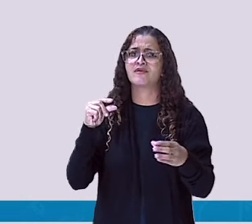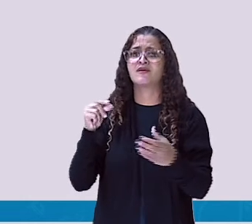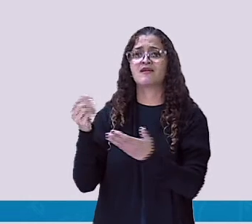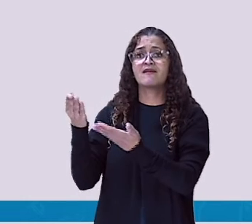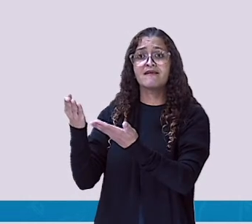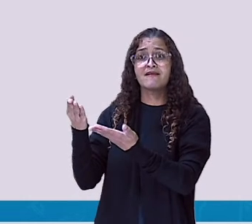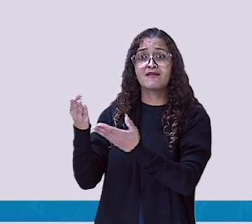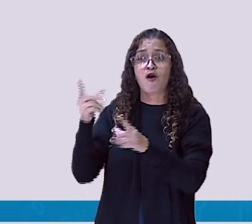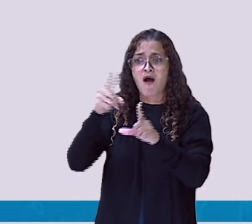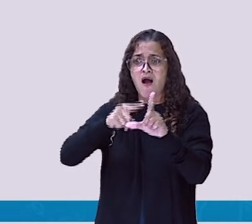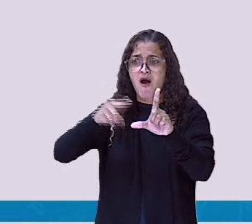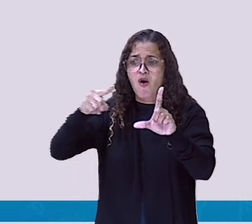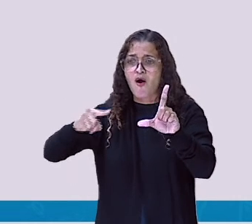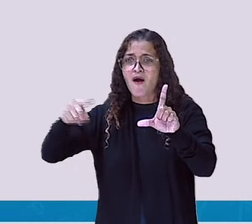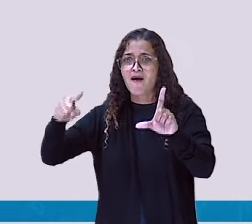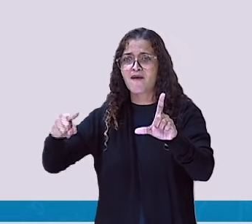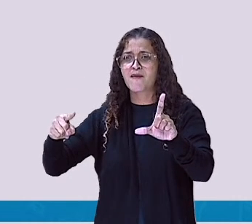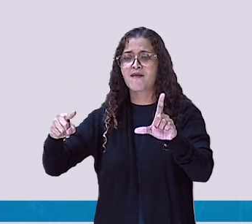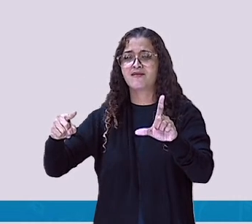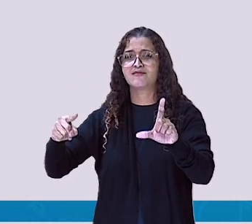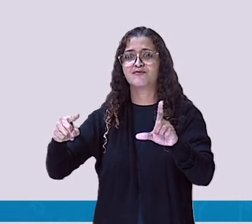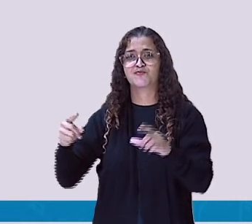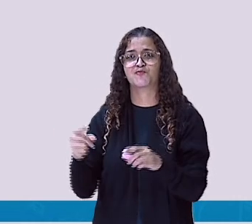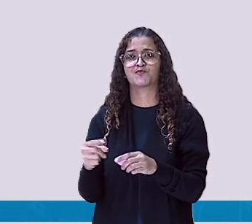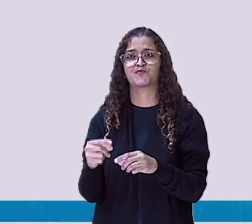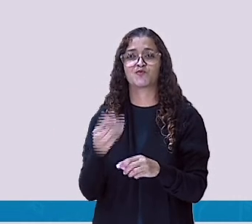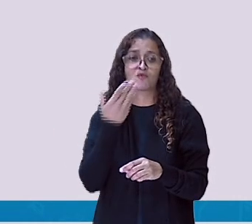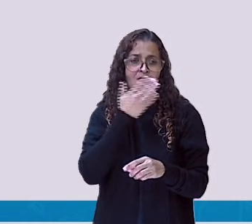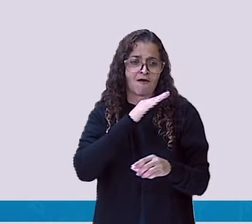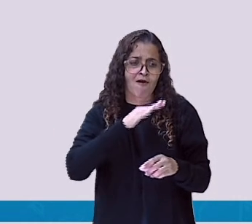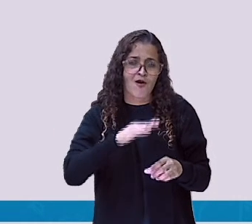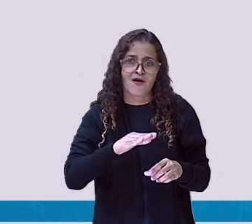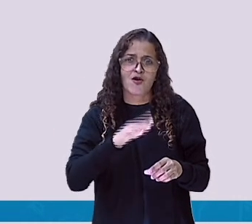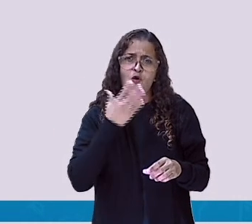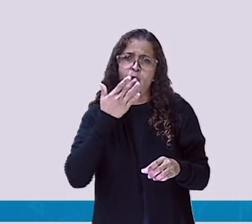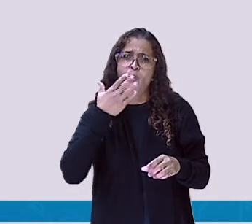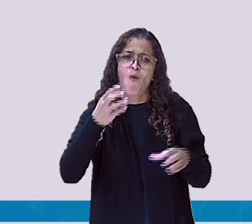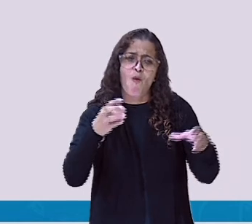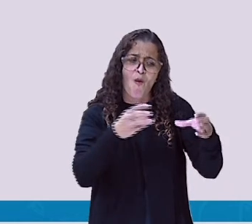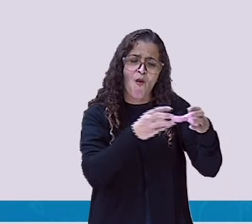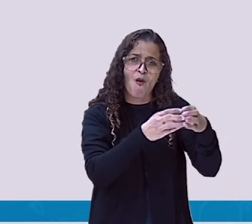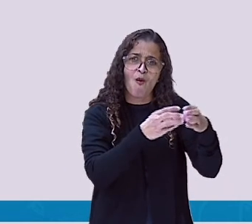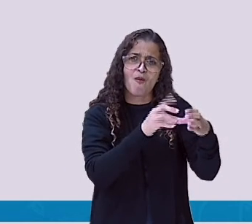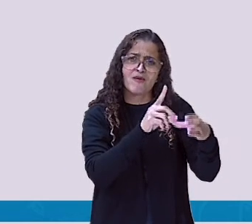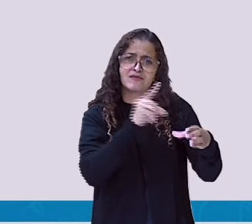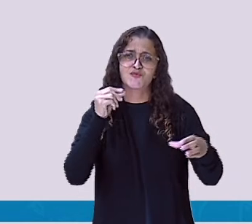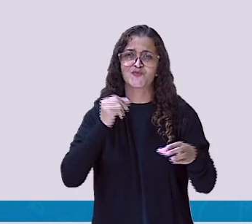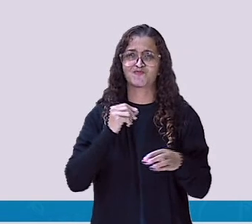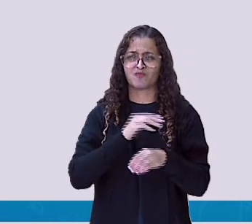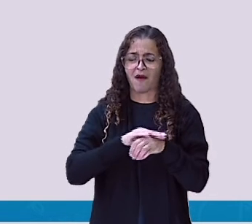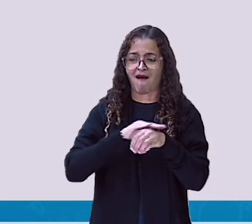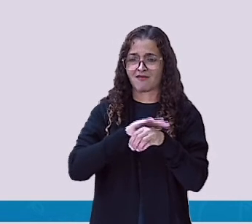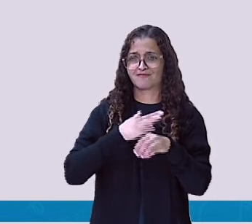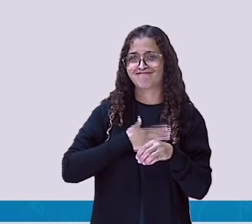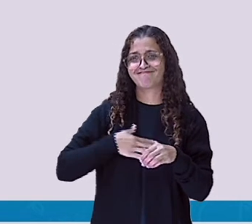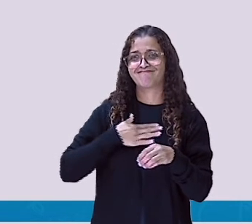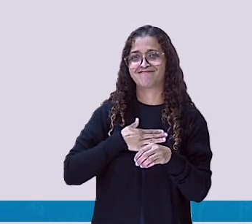gráfico. Preferência de utilização de cores de uma turma. Um gráfico de barras.